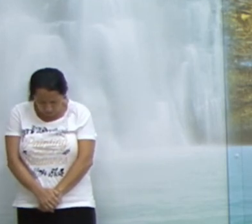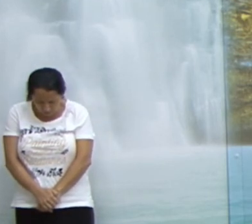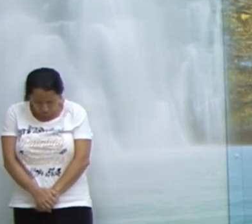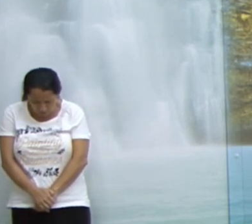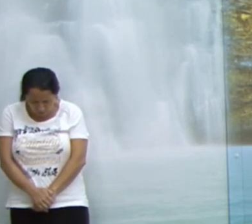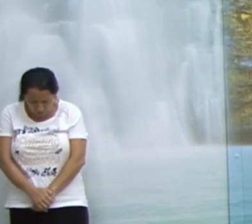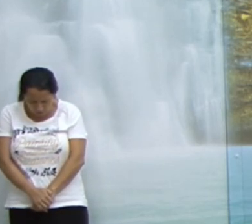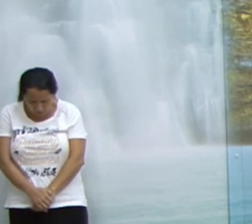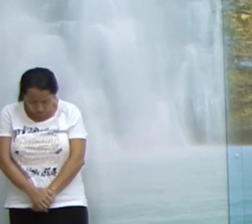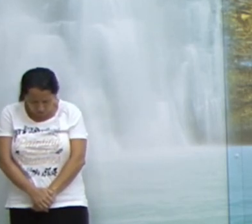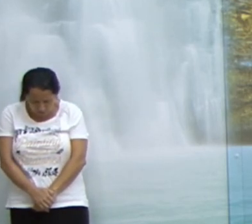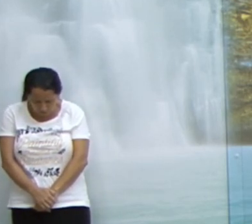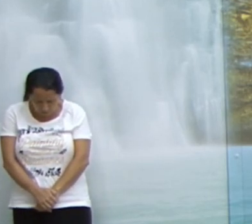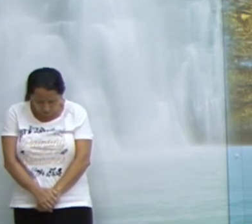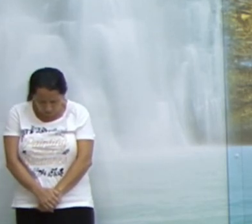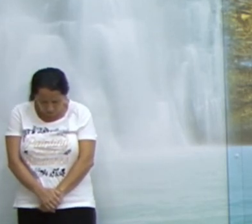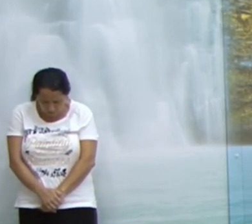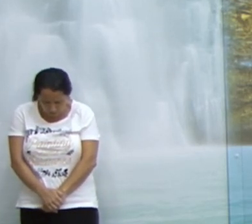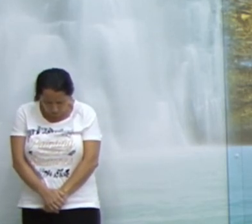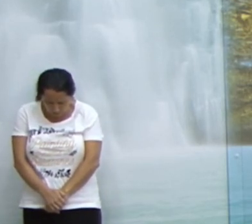Nela você não toca não, ela é minha esposa.